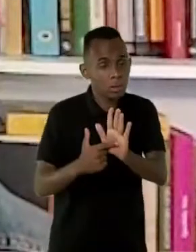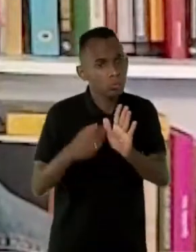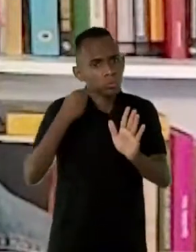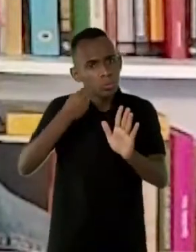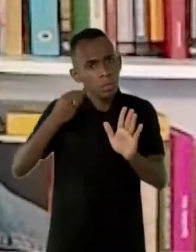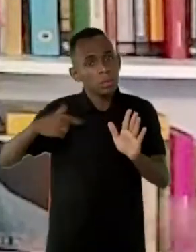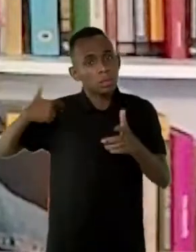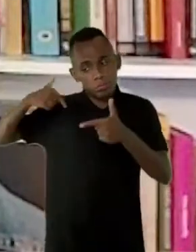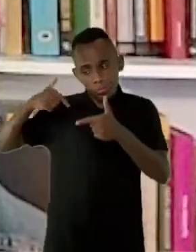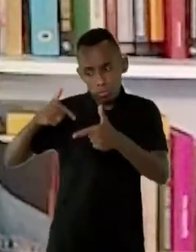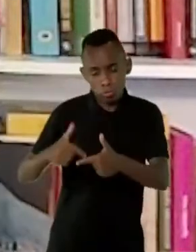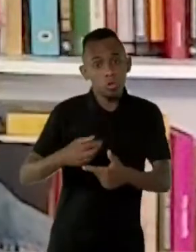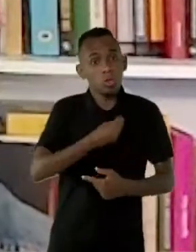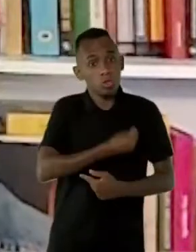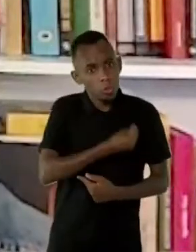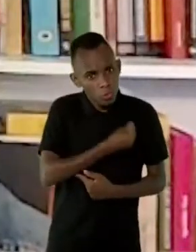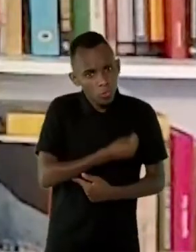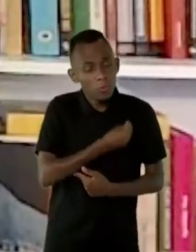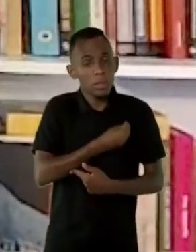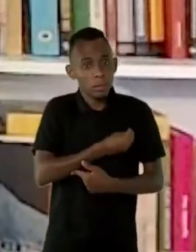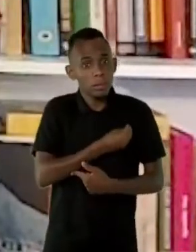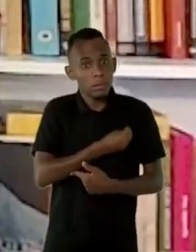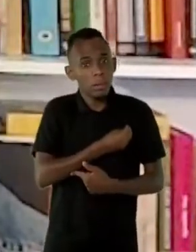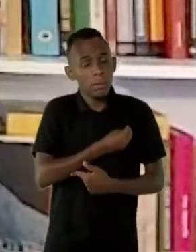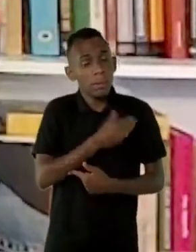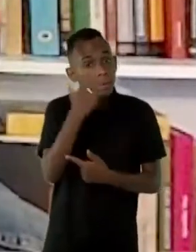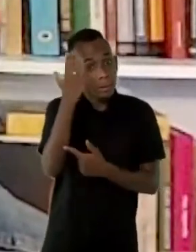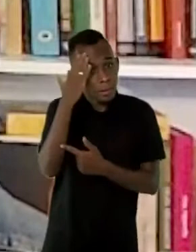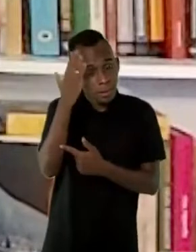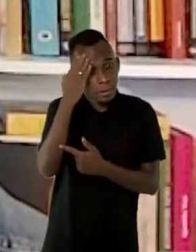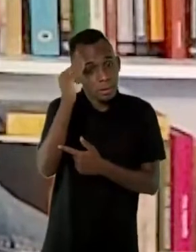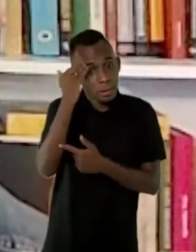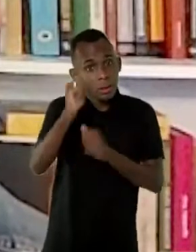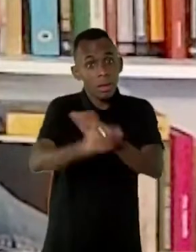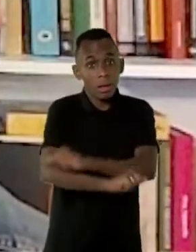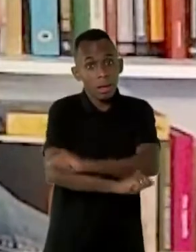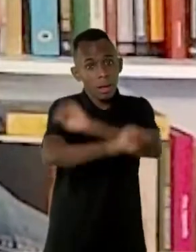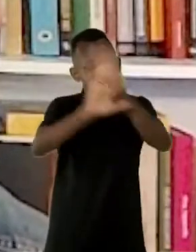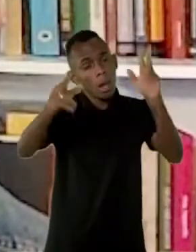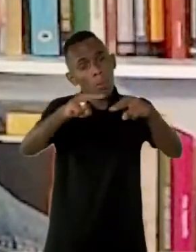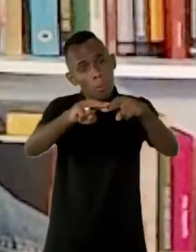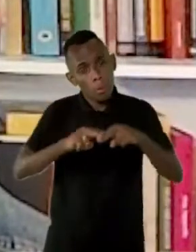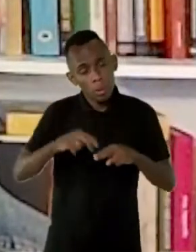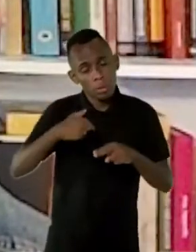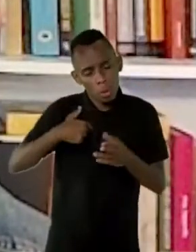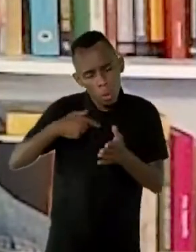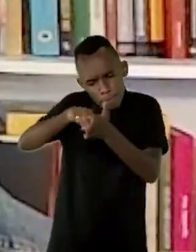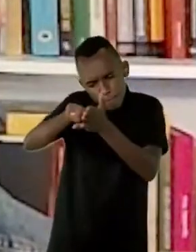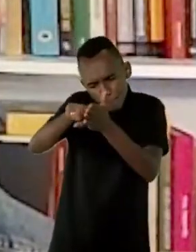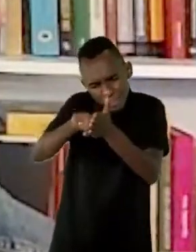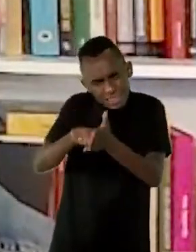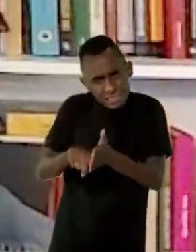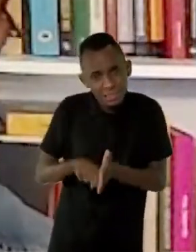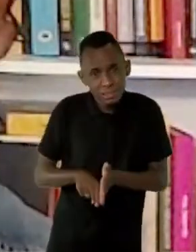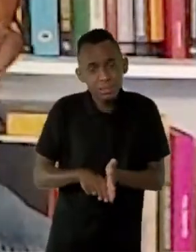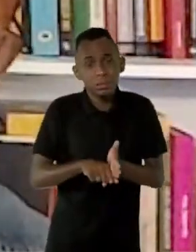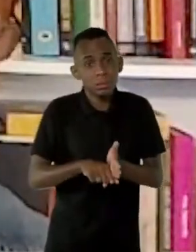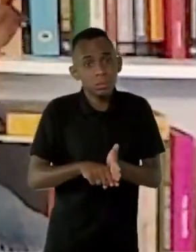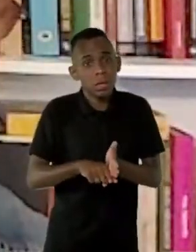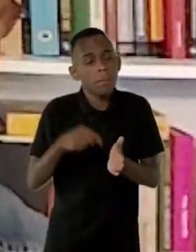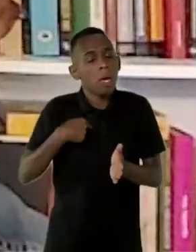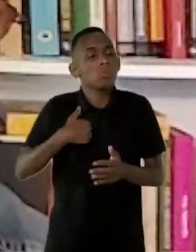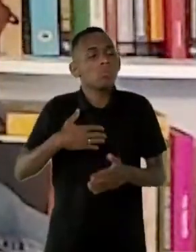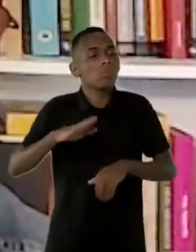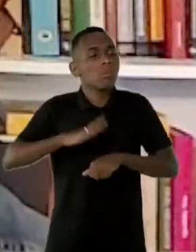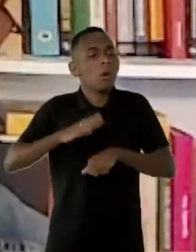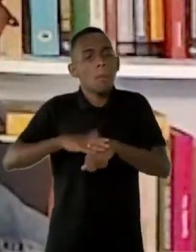que aprofunde toda essa trajetória poderia compreender. Então foi isso que eu mergulhei e também uma forma de me